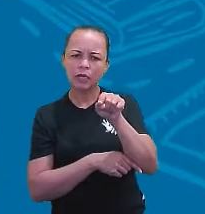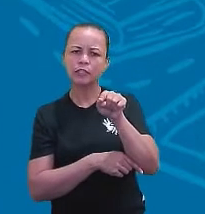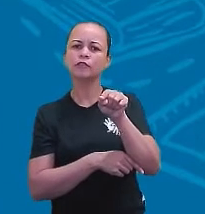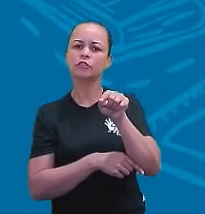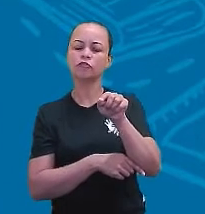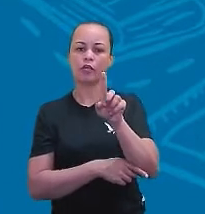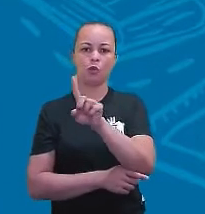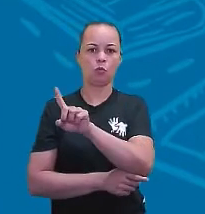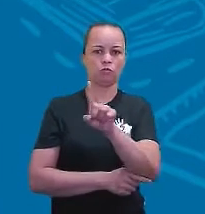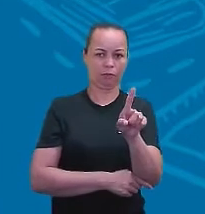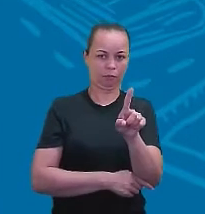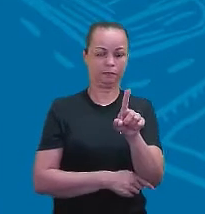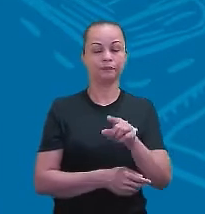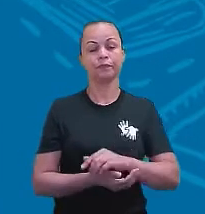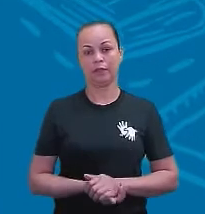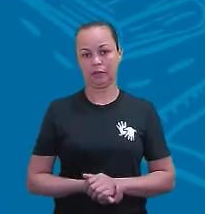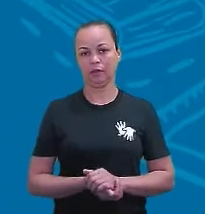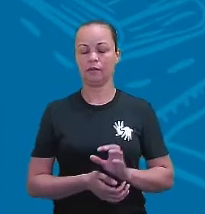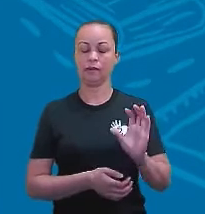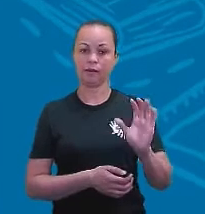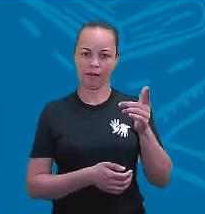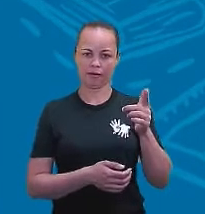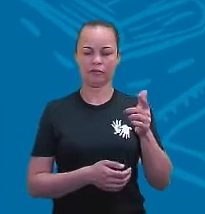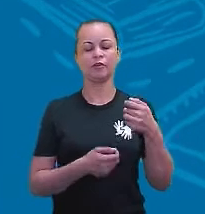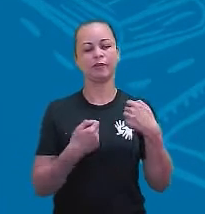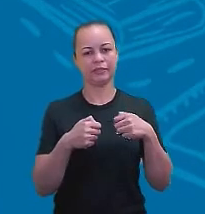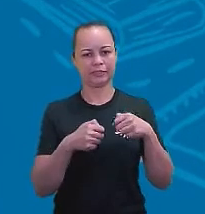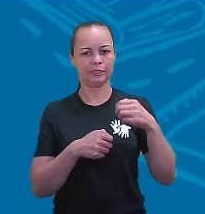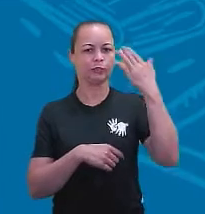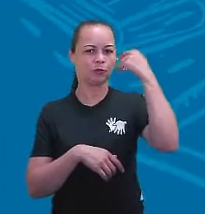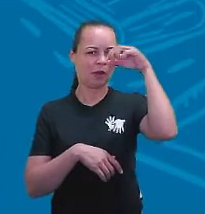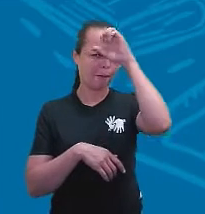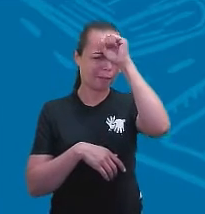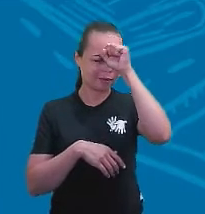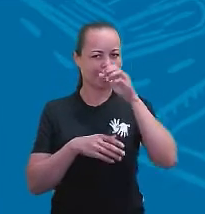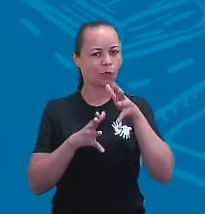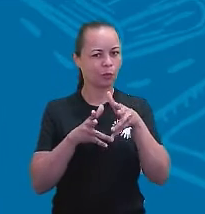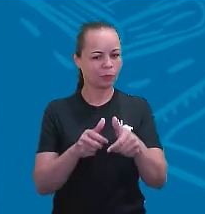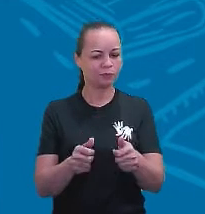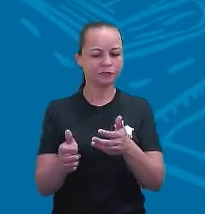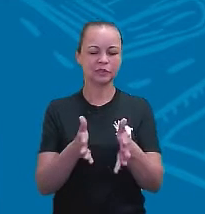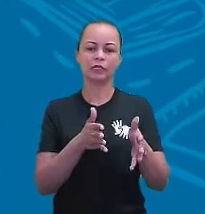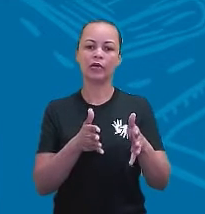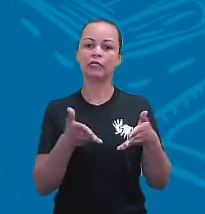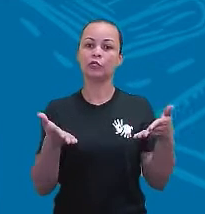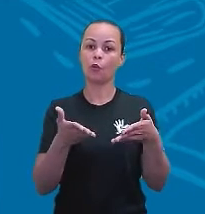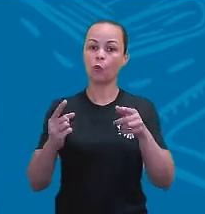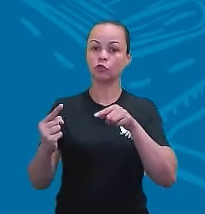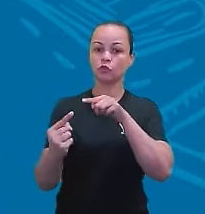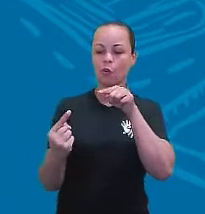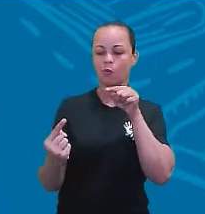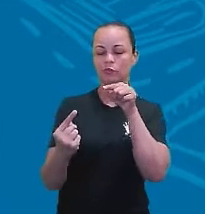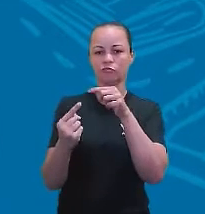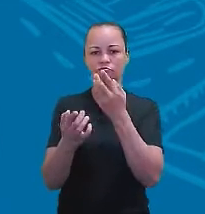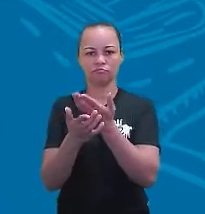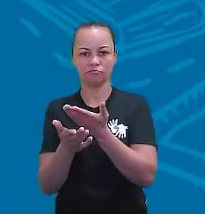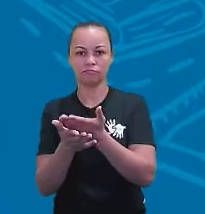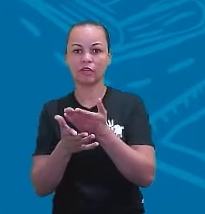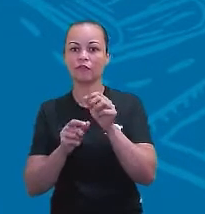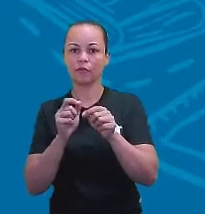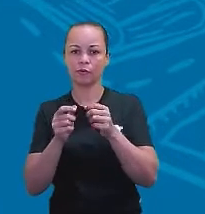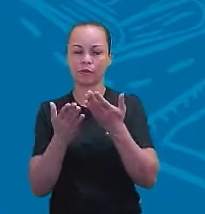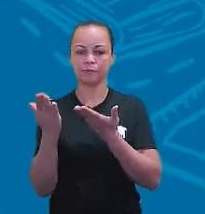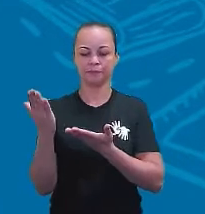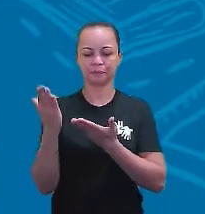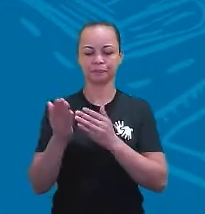interrogativa. Claro, a gente vai saber tudo isso. Mas antes, vamos ao nosso objetivo. Então, o objetivo da aula de hoje é esse aí,